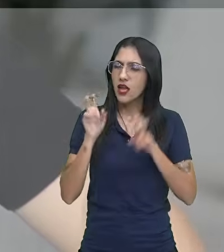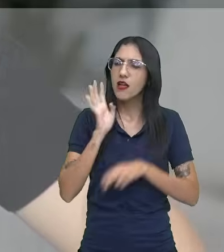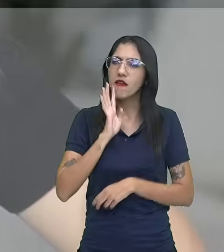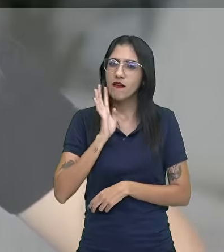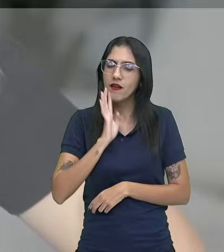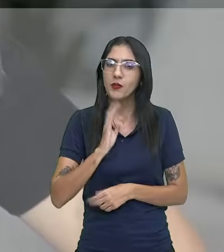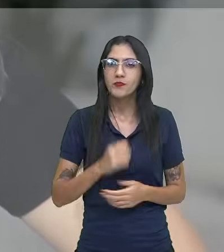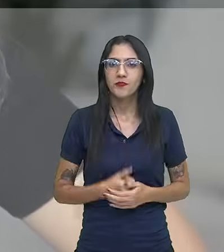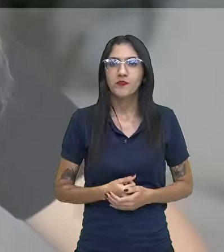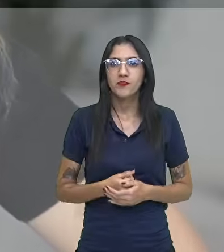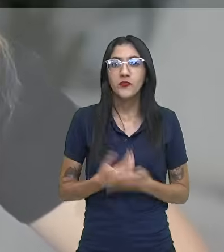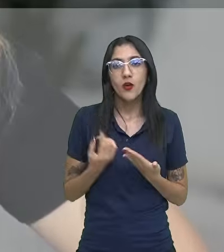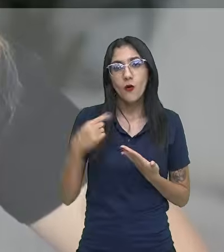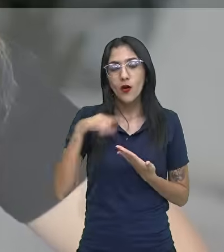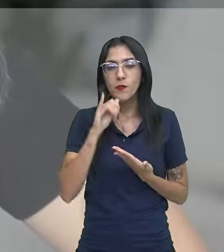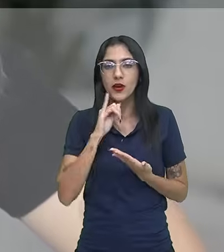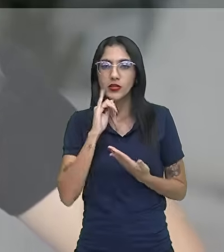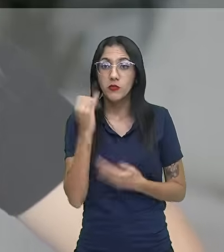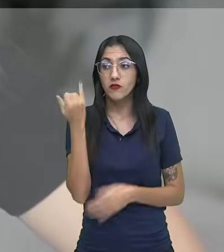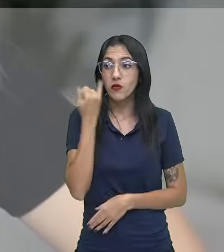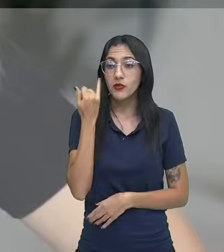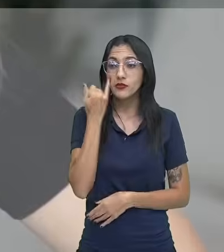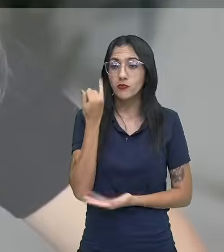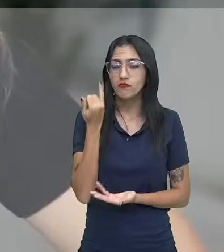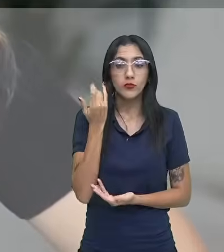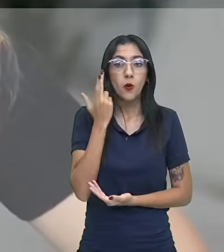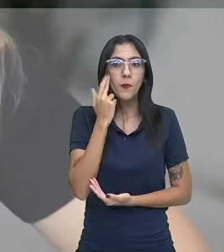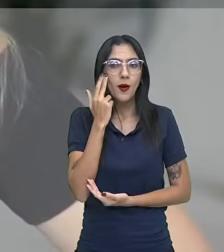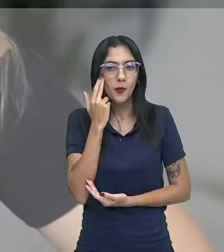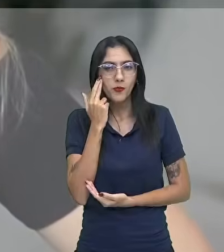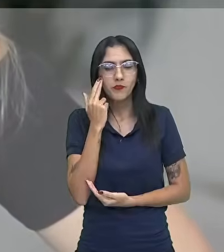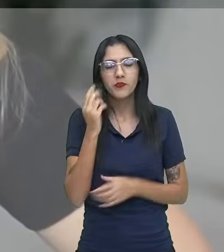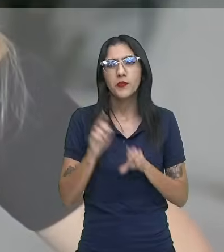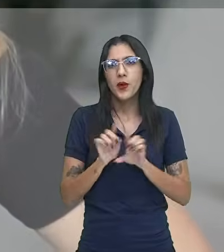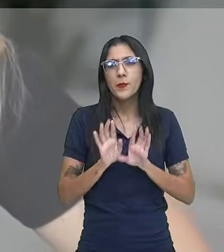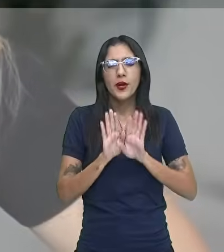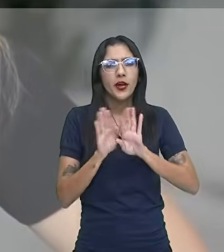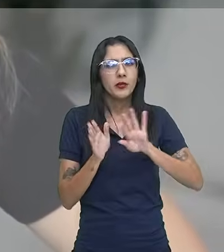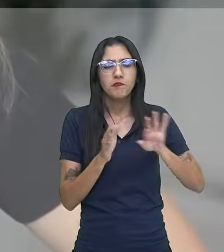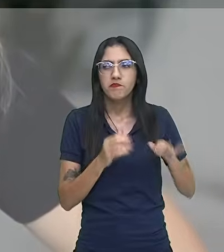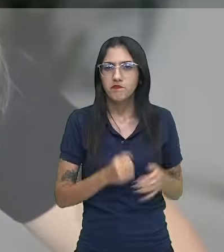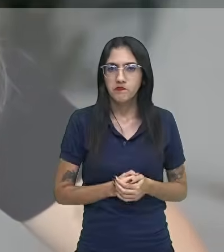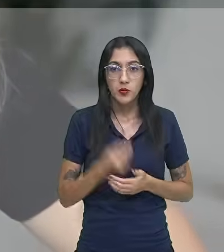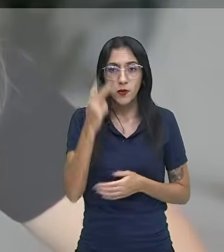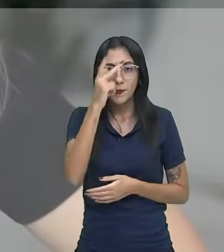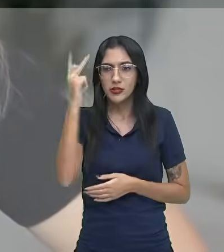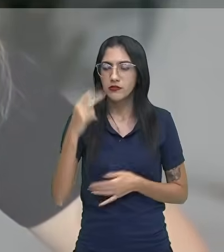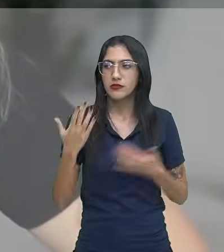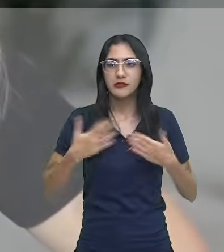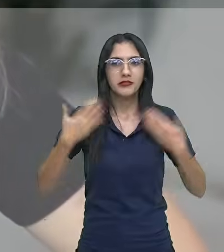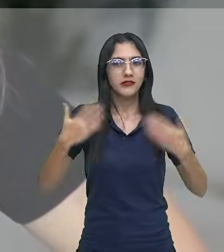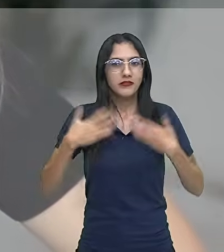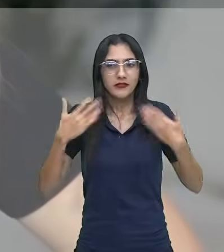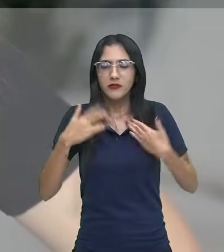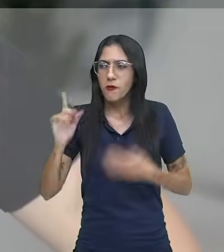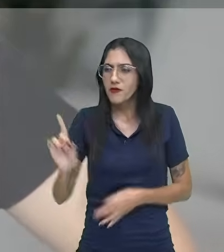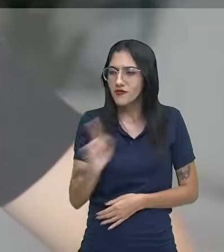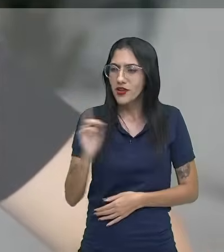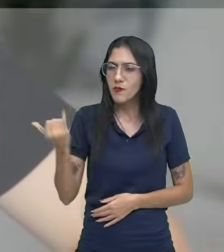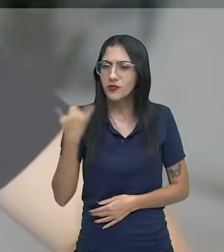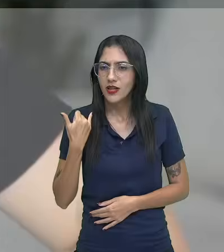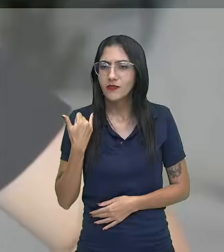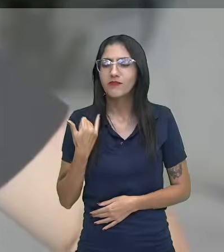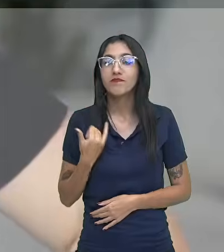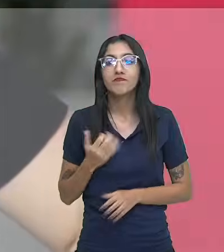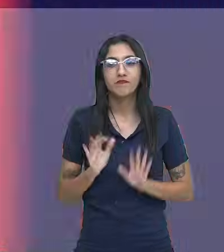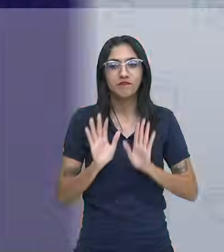né? Então assim você reage a notícias normais. Mas aí se vem uma pessoa super empolgada para te contar alguma coisa. Primeiro eu vou ensinar